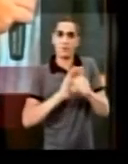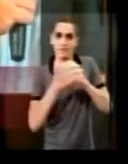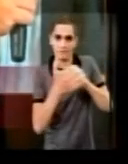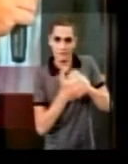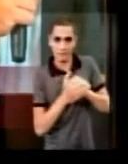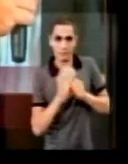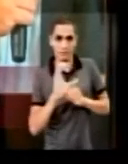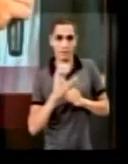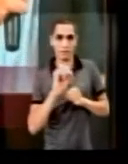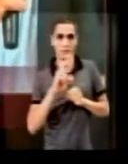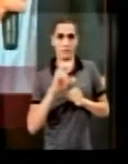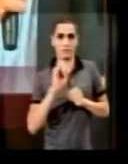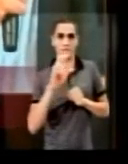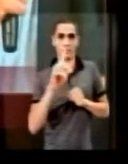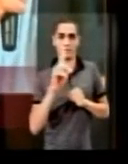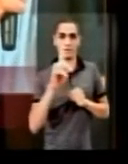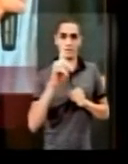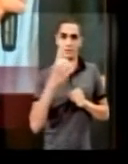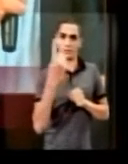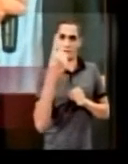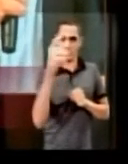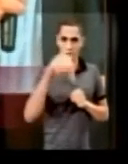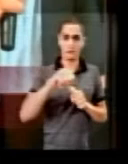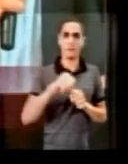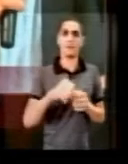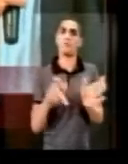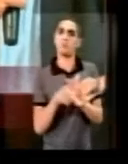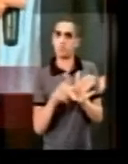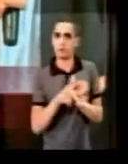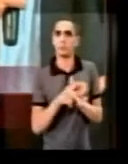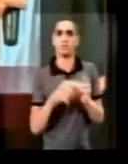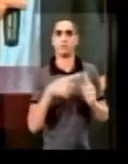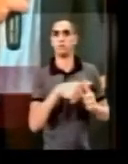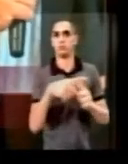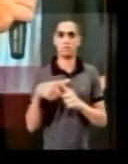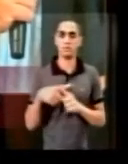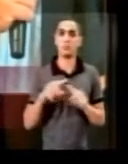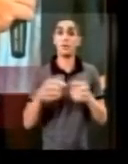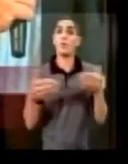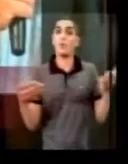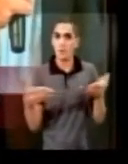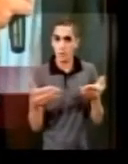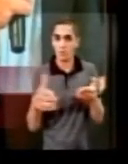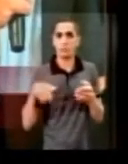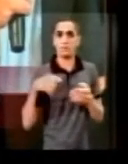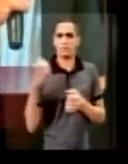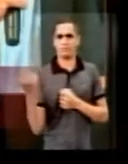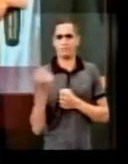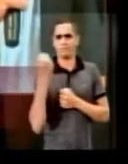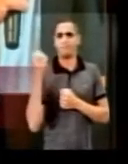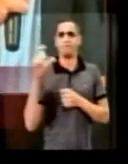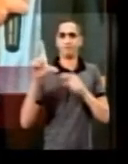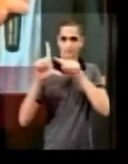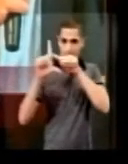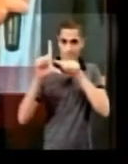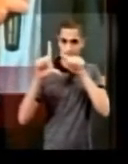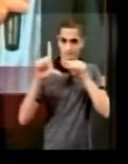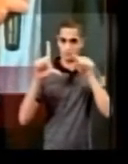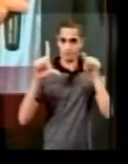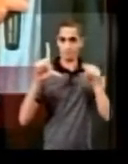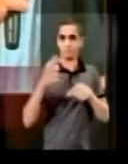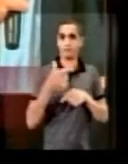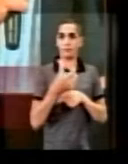Covid-19. Então, nós estamos hoje com uma positividade desses graves de